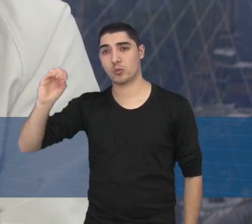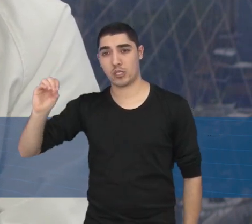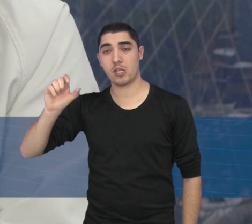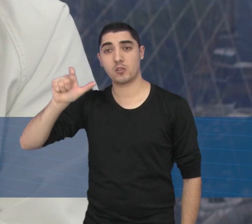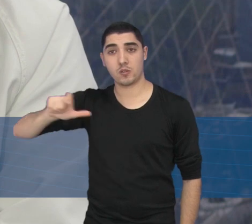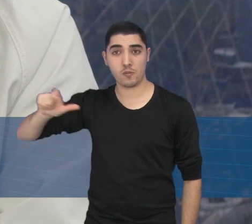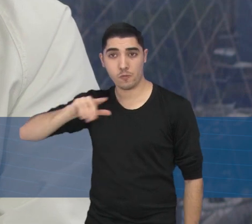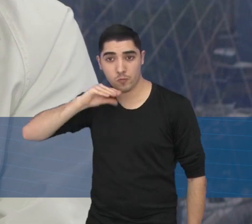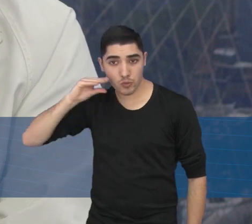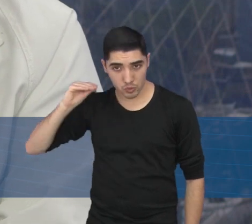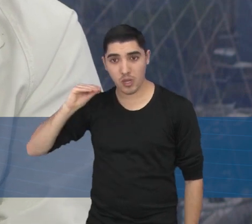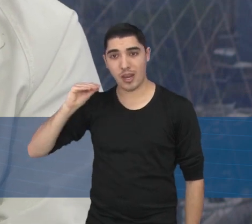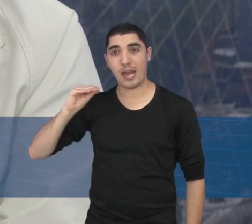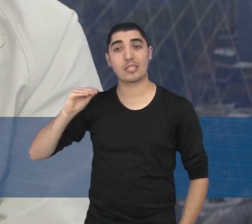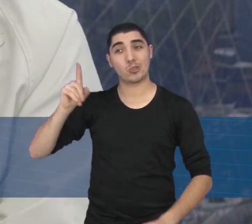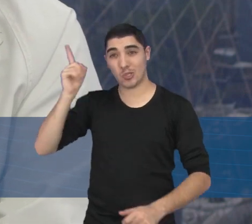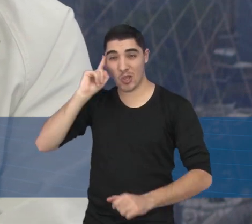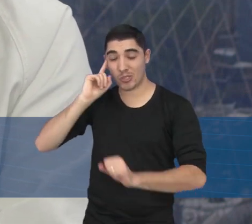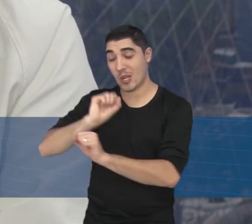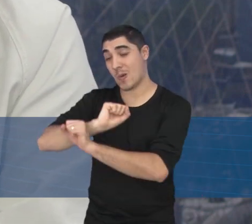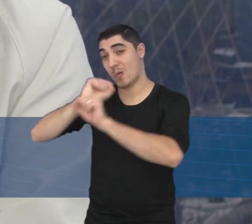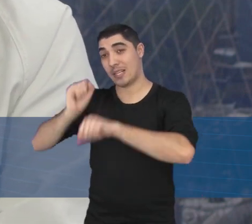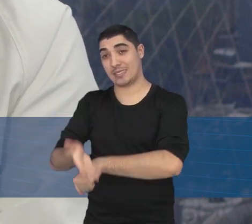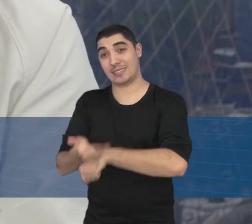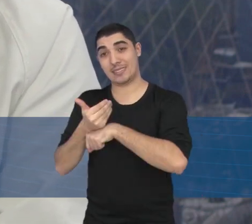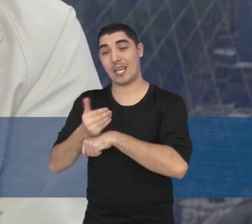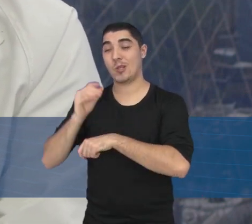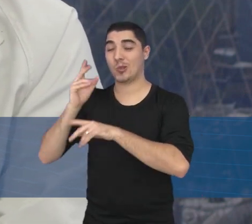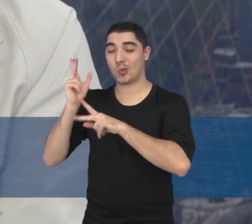Eu costumo falar, né, a gente acordando cedo, dormindo